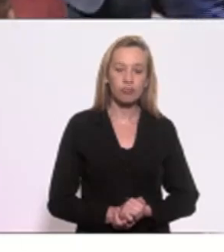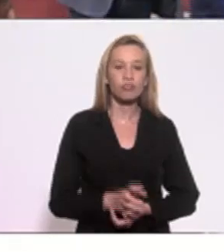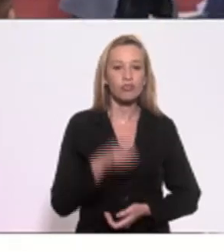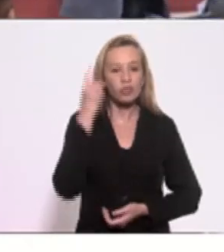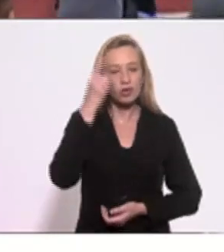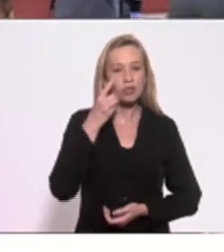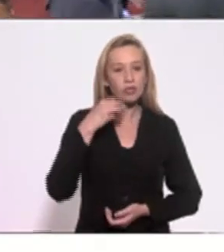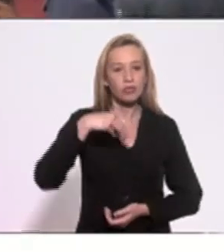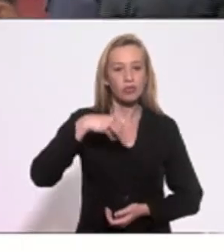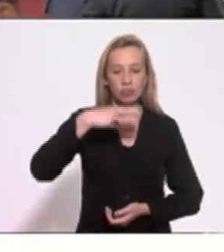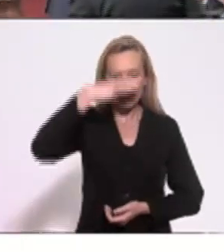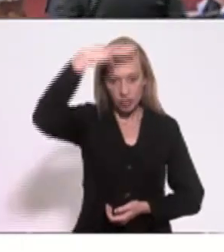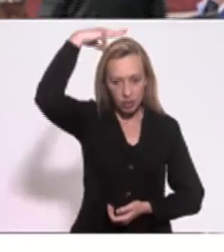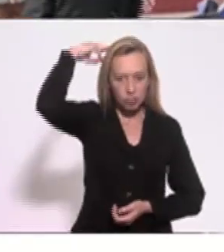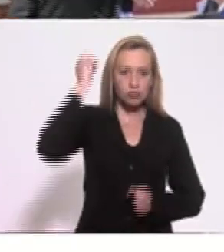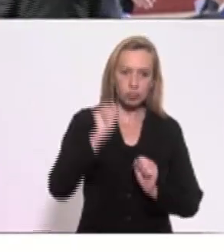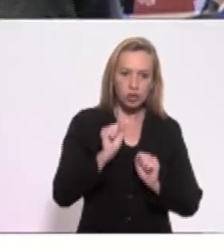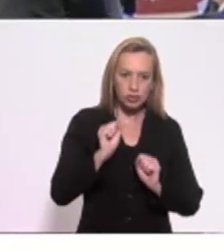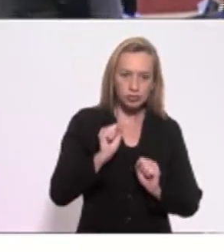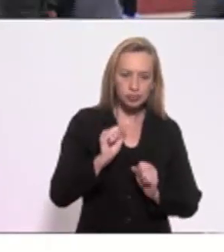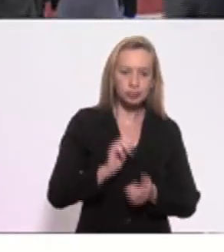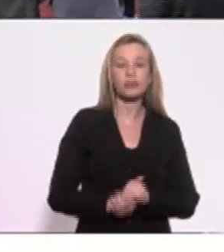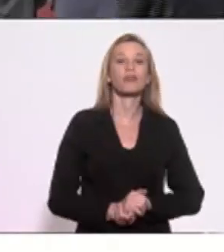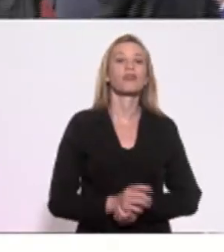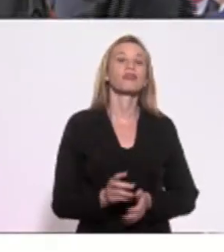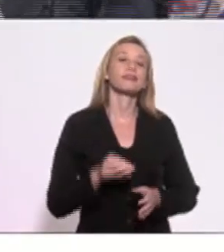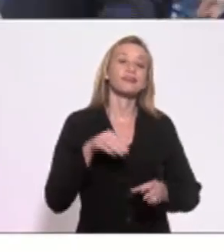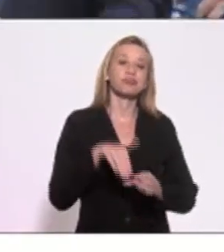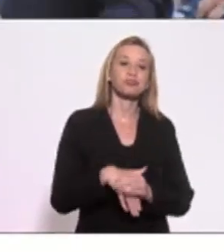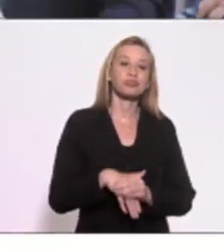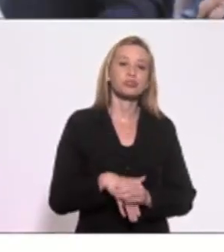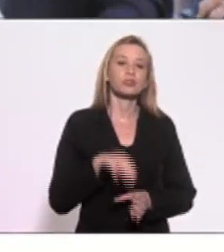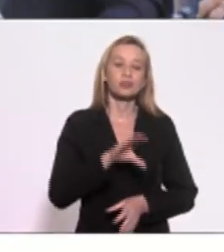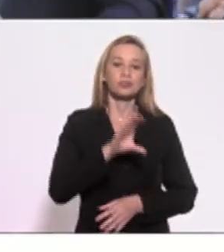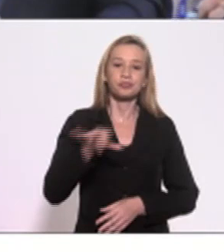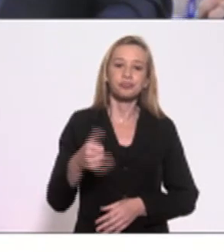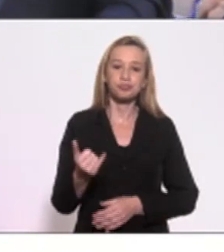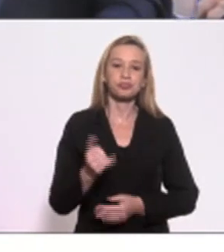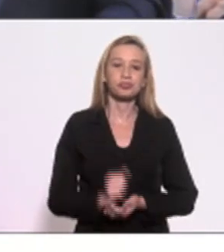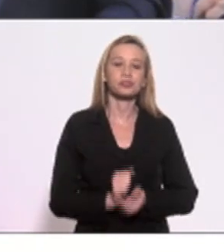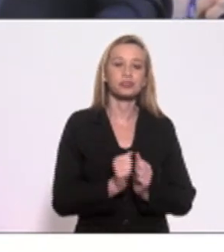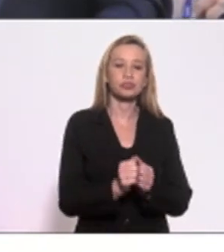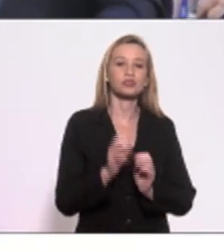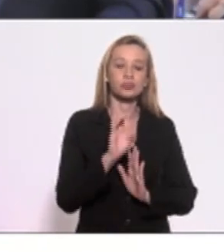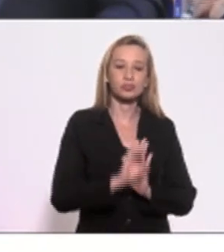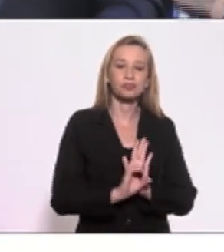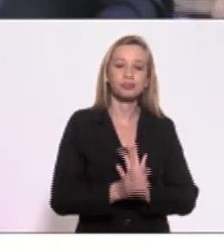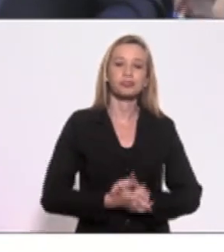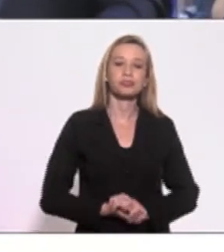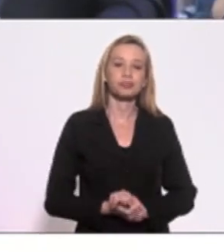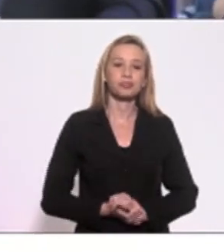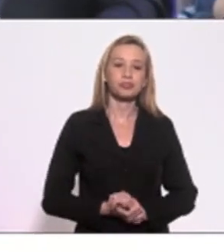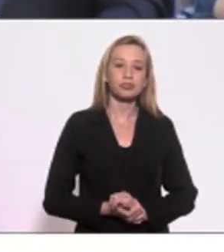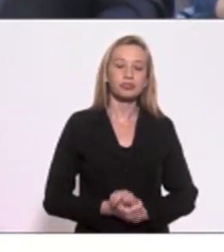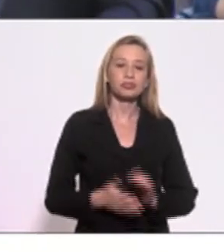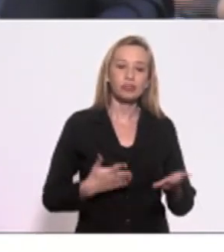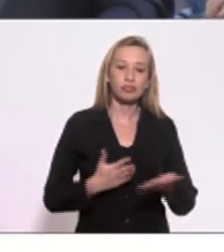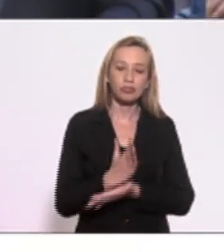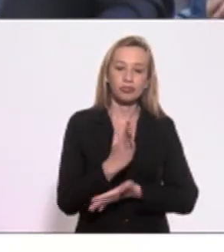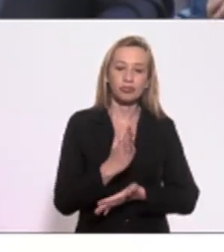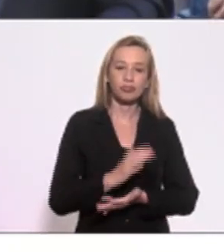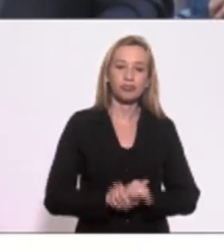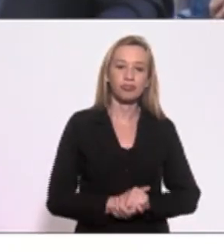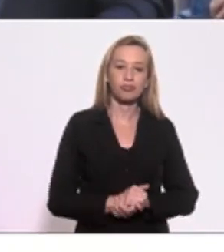Deputado Márcio, podemos? Então, em votação, parecer da CCJ com emendas. Senhores que aprovam isso como